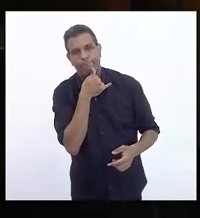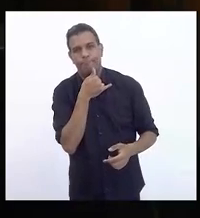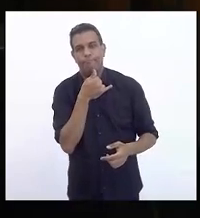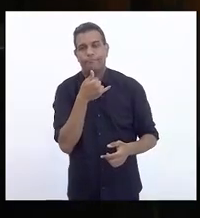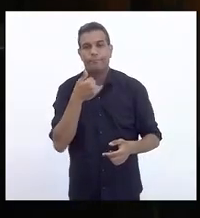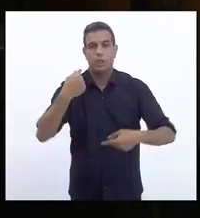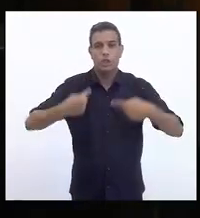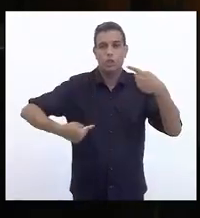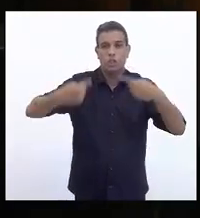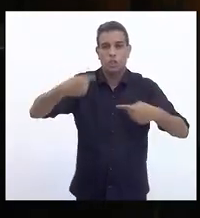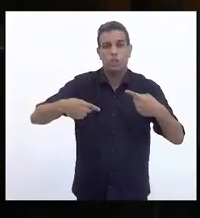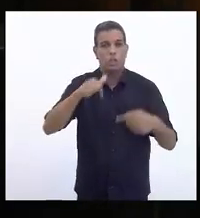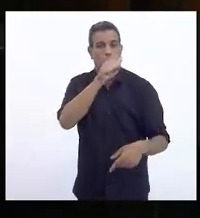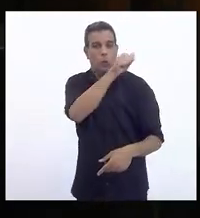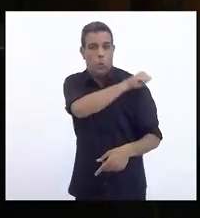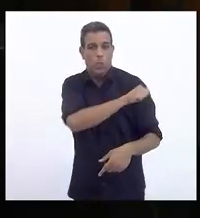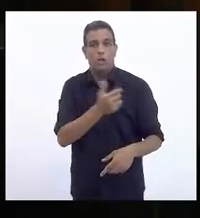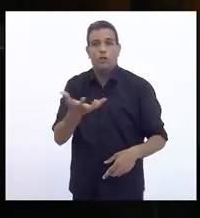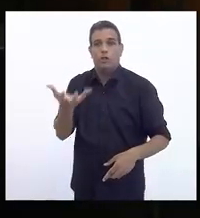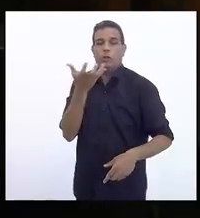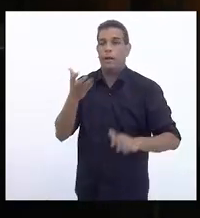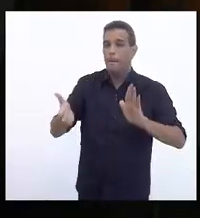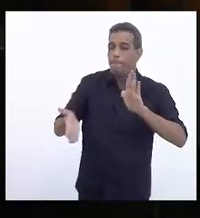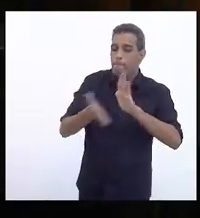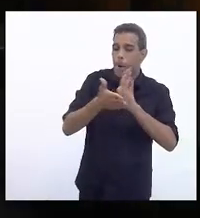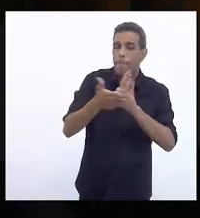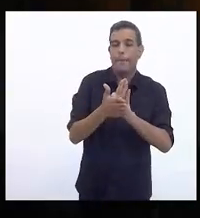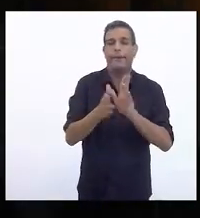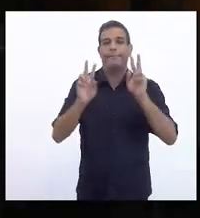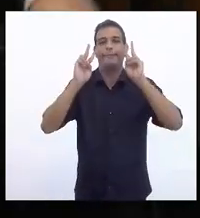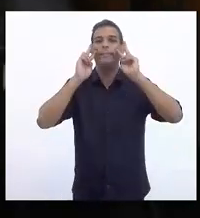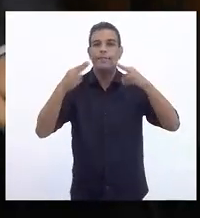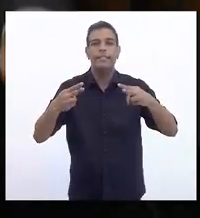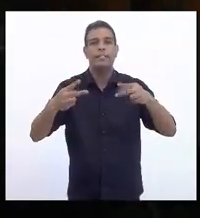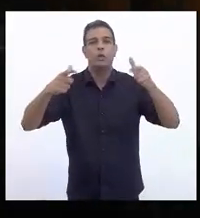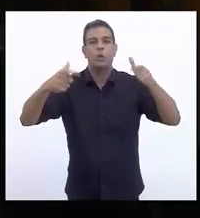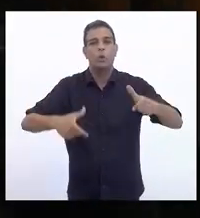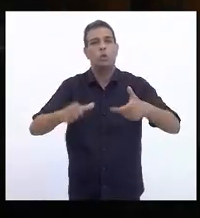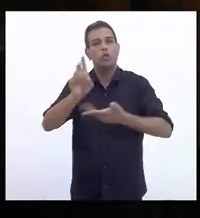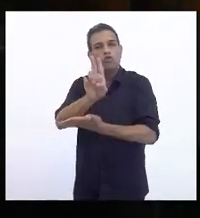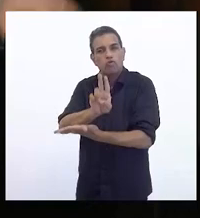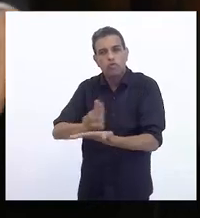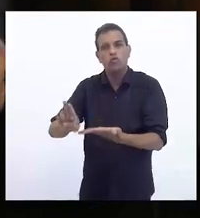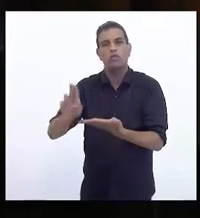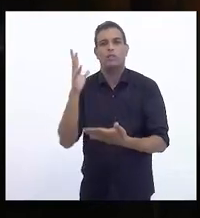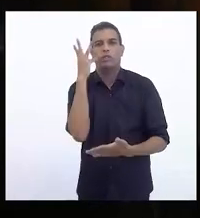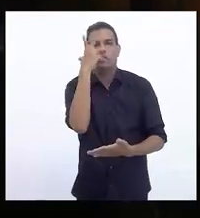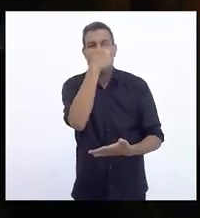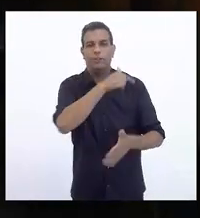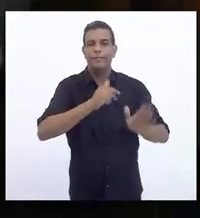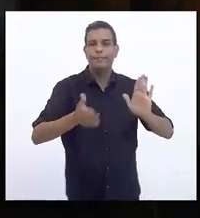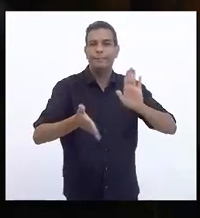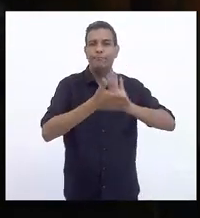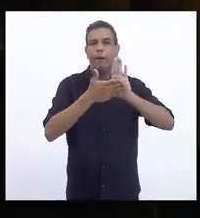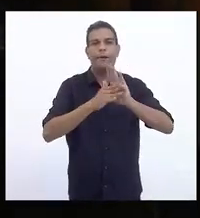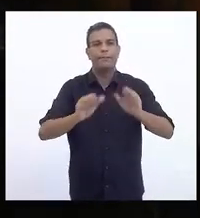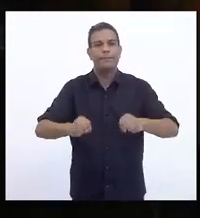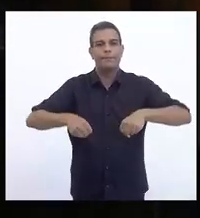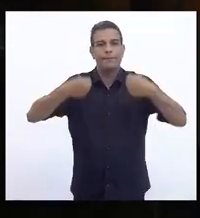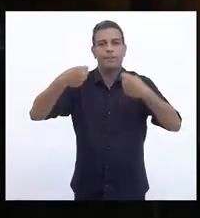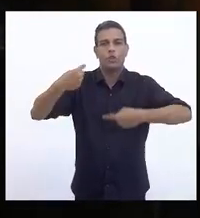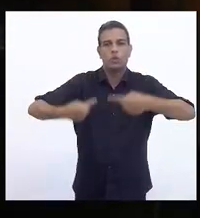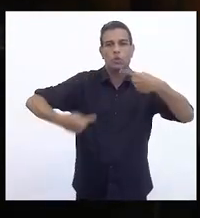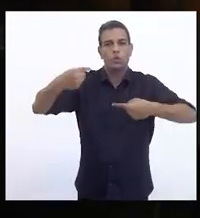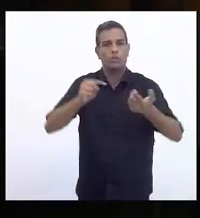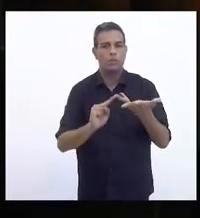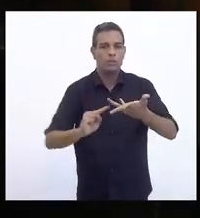o destino que o Rio de Janeiro merecia, esse não é o destino que essa própria instituição, com uma linda história, apesar de muita luta e de muita